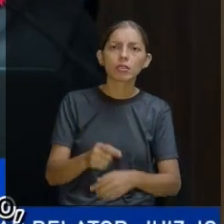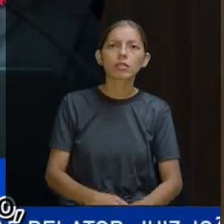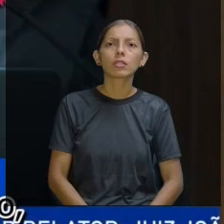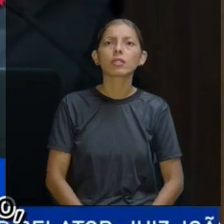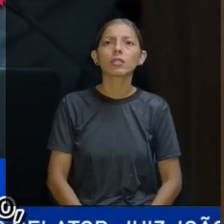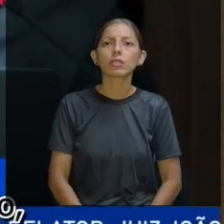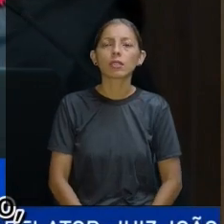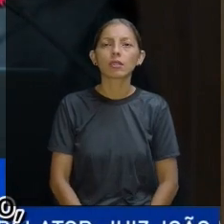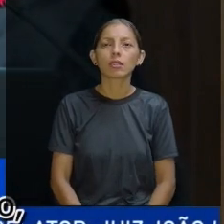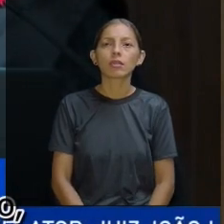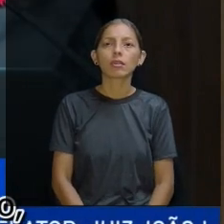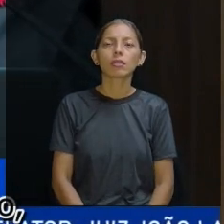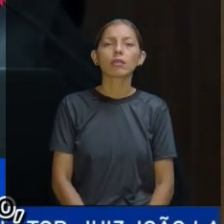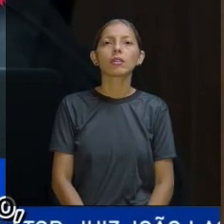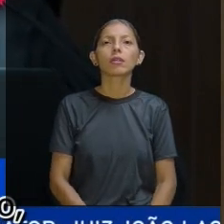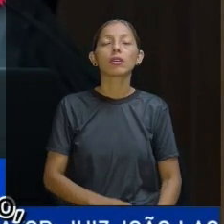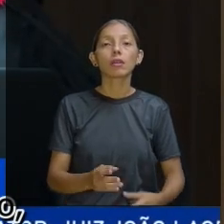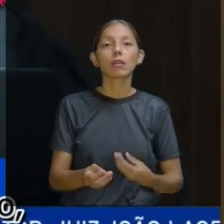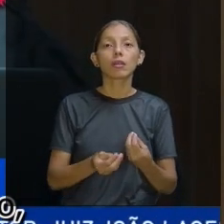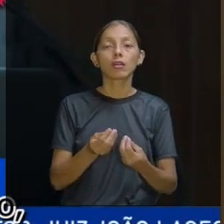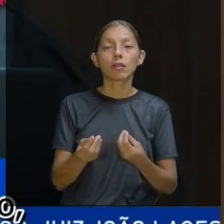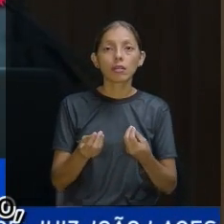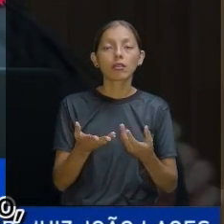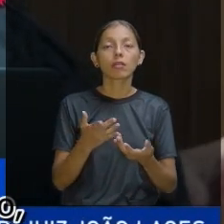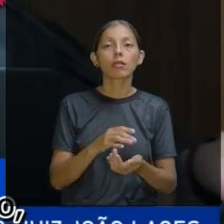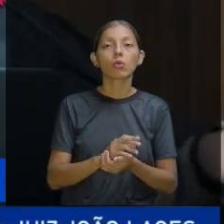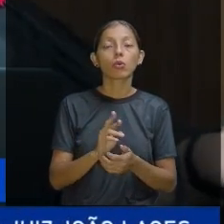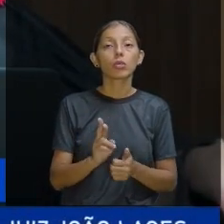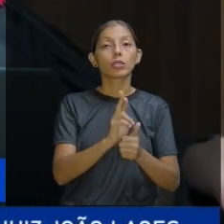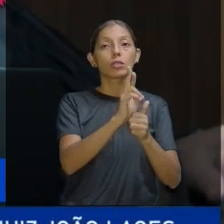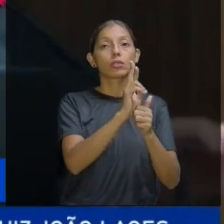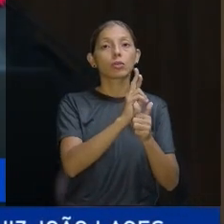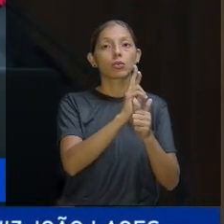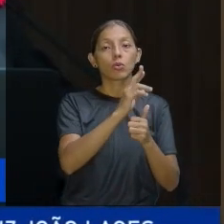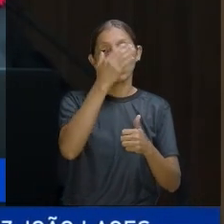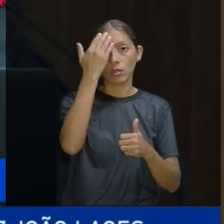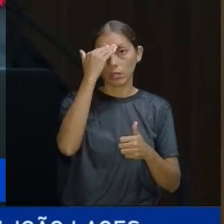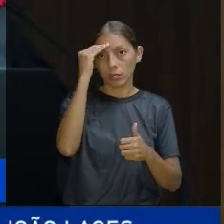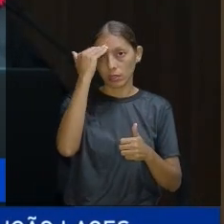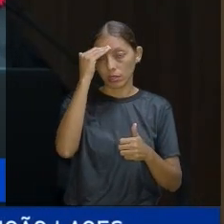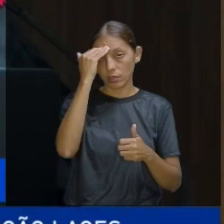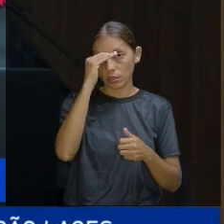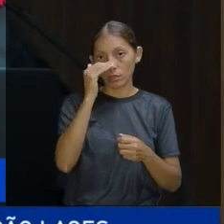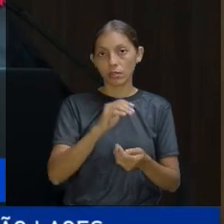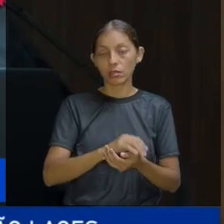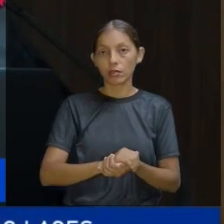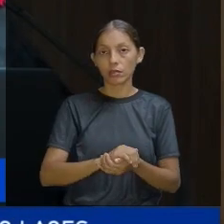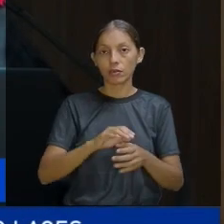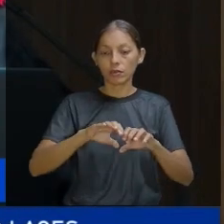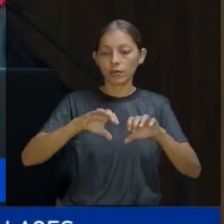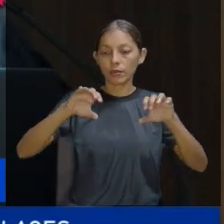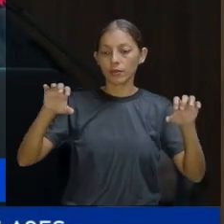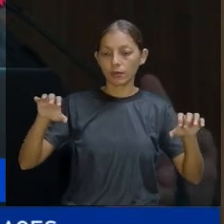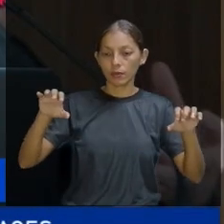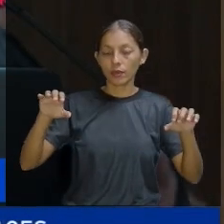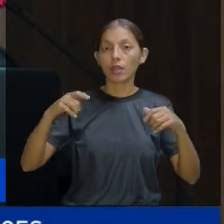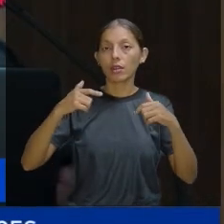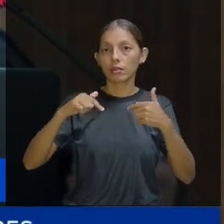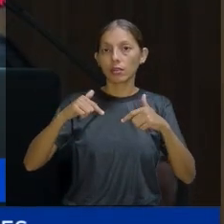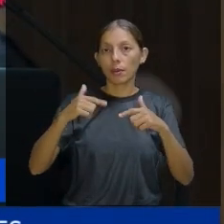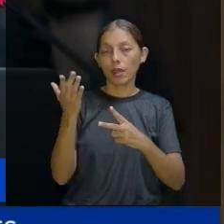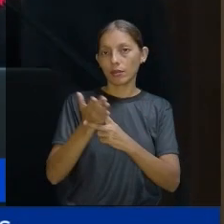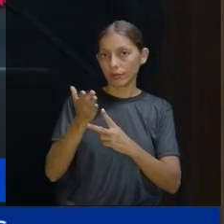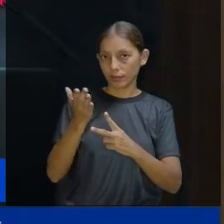que, segundo o corregedor, pela distribuição da carga de trabalho, não é pertinente